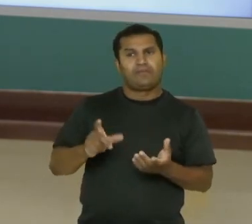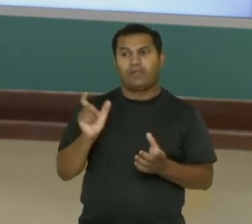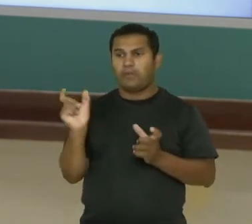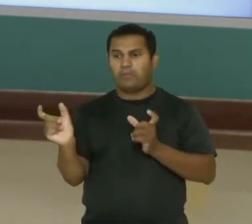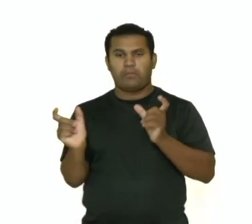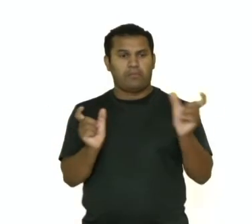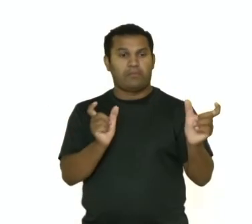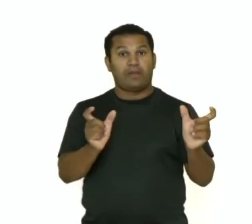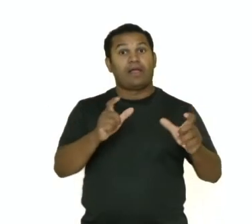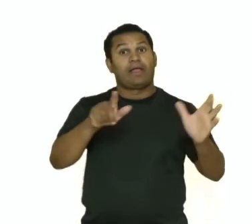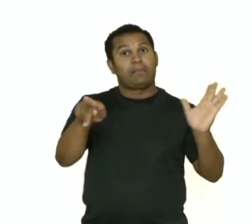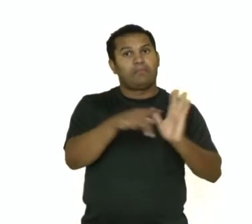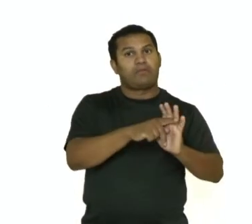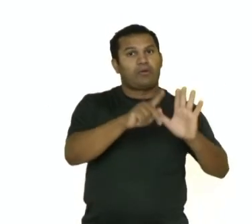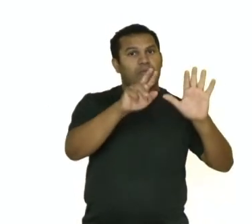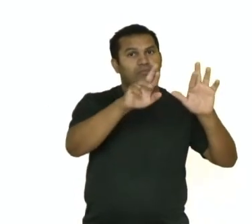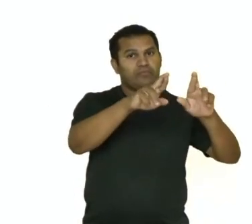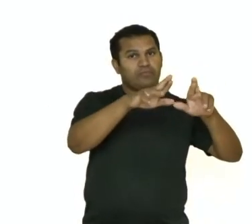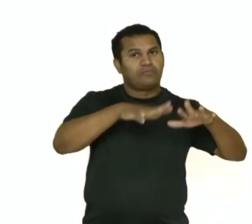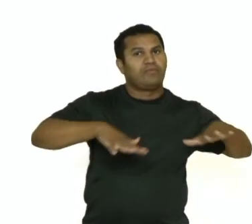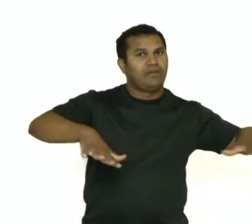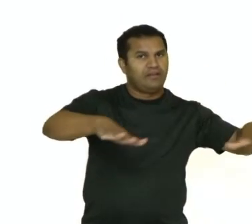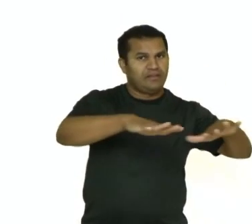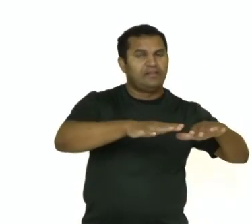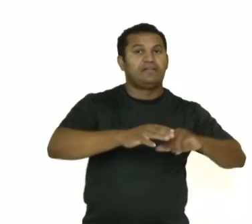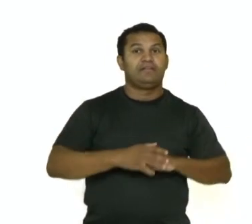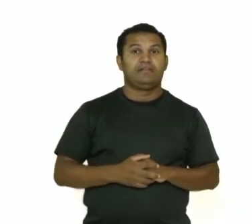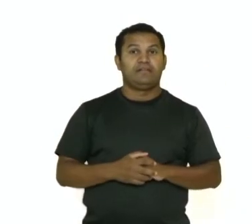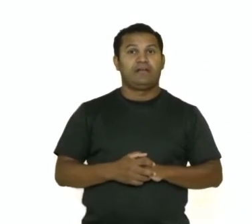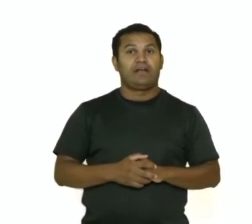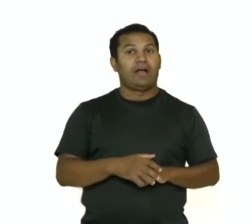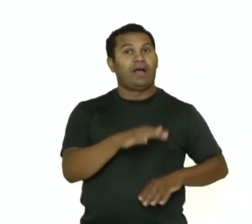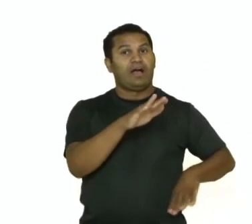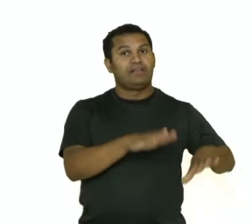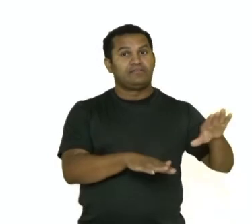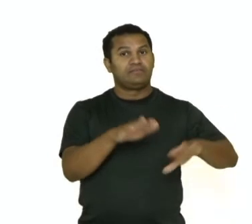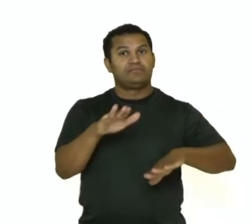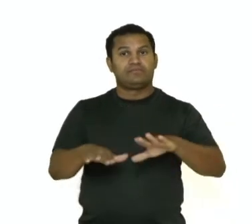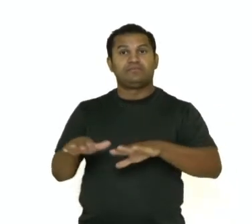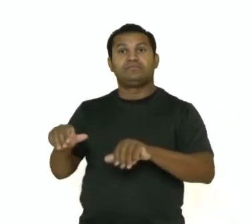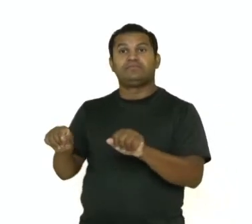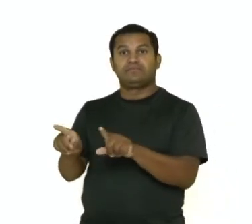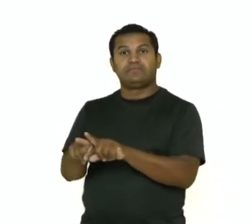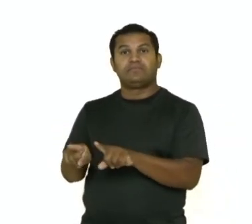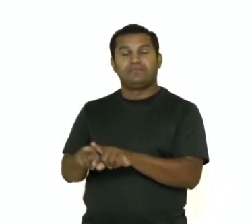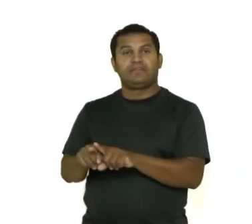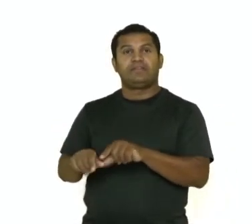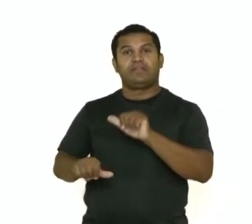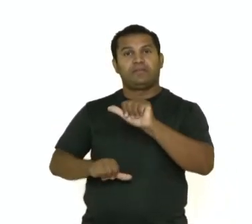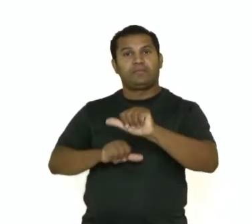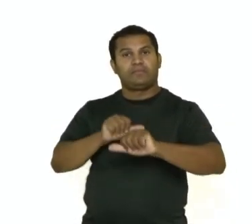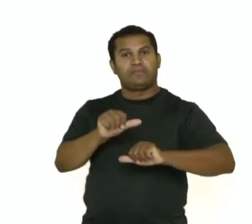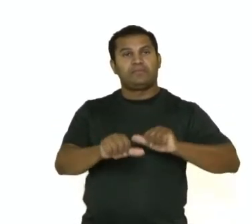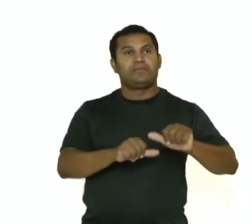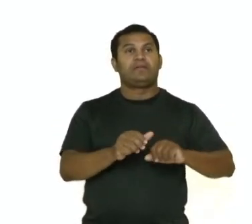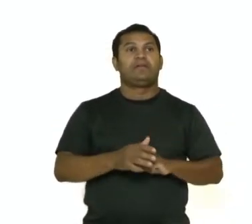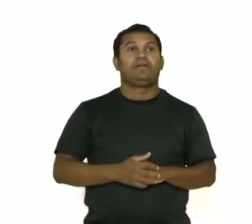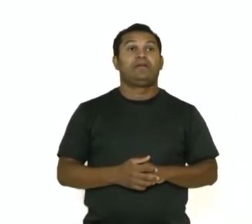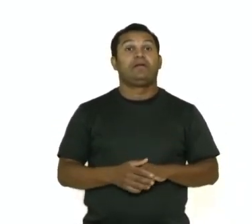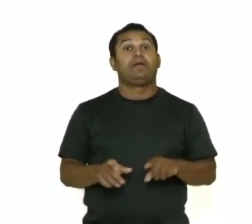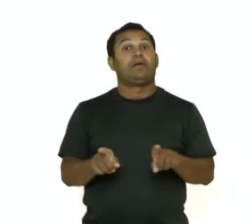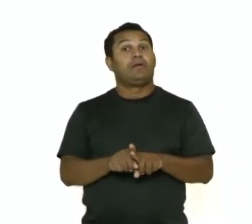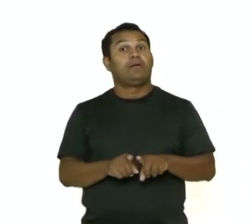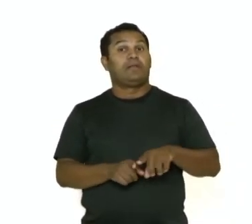variação geográfica ou diatópica relacionada ao local em que acontece. Por exemplo, entre o português do Brasil e